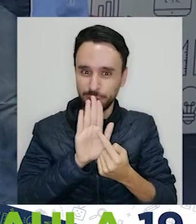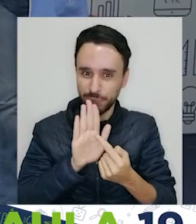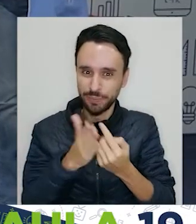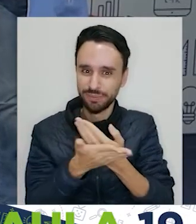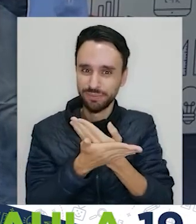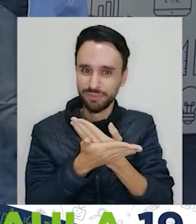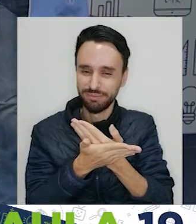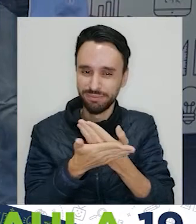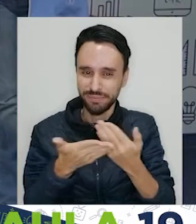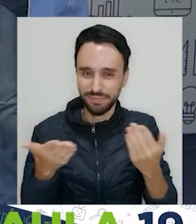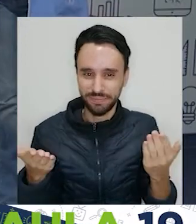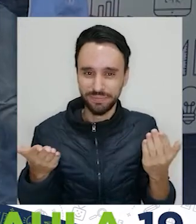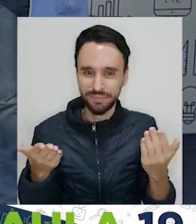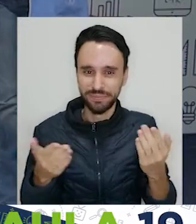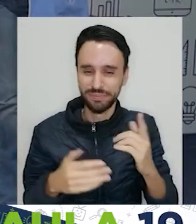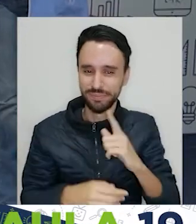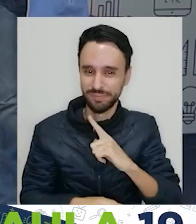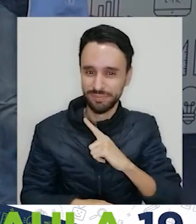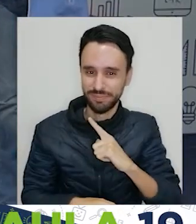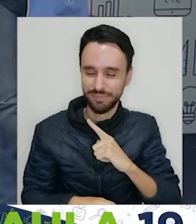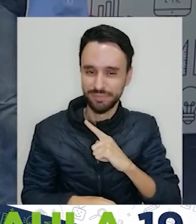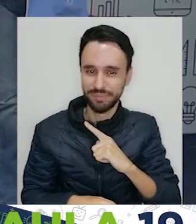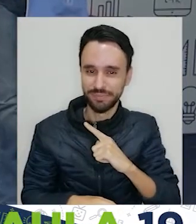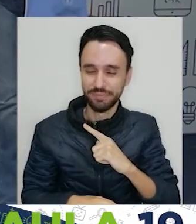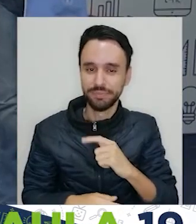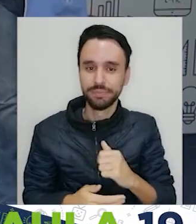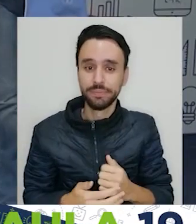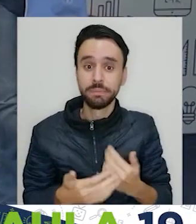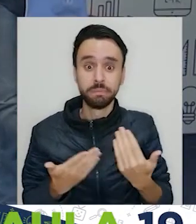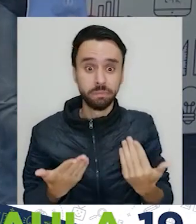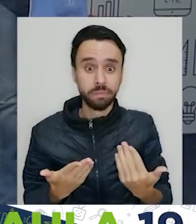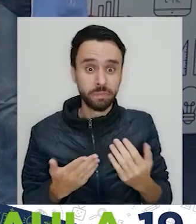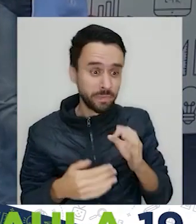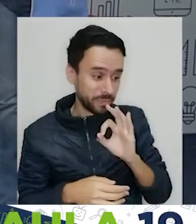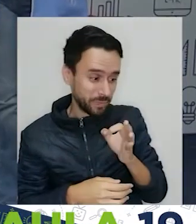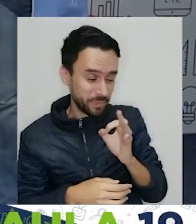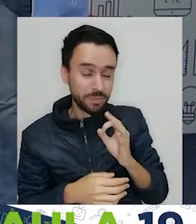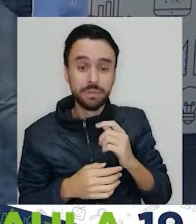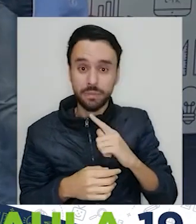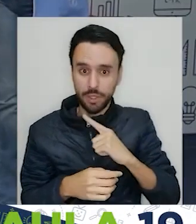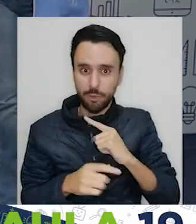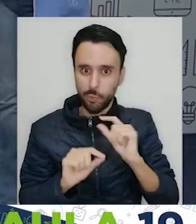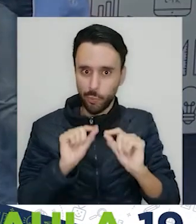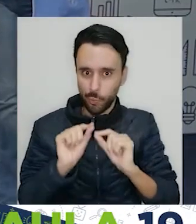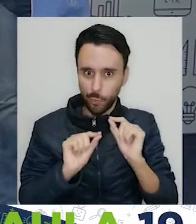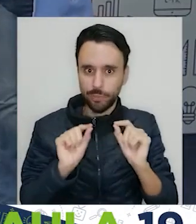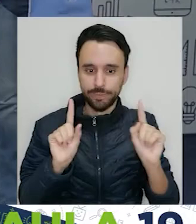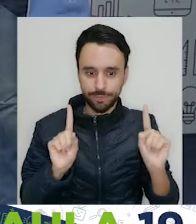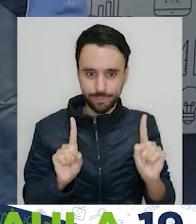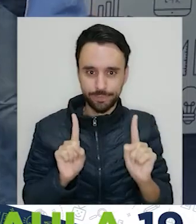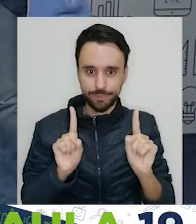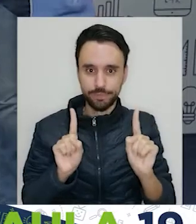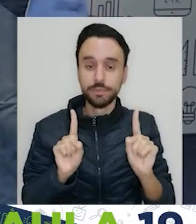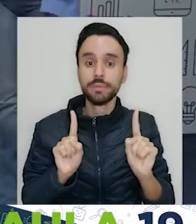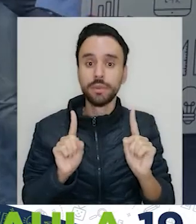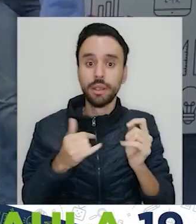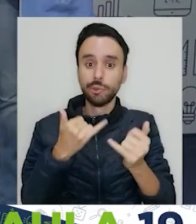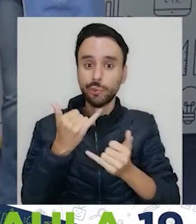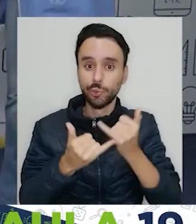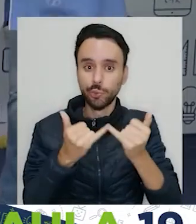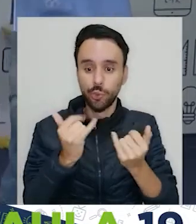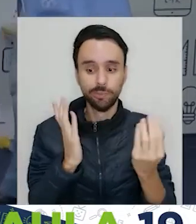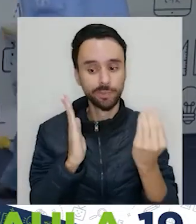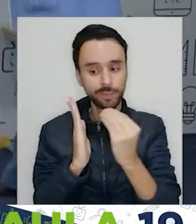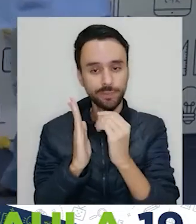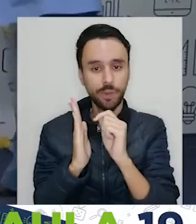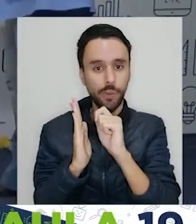que vocês vão gostar e vão jogar junto com a gente. Isso aí! Mas antes do jogo, nós vamos organizar o nosso